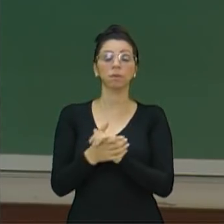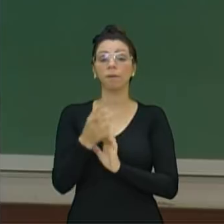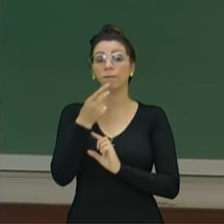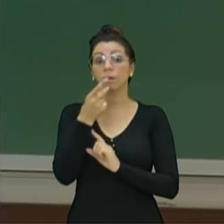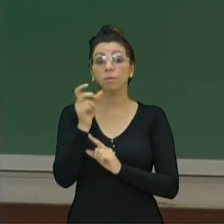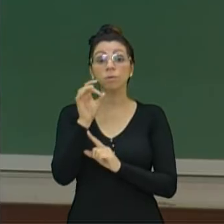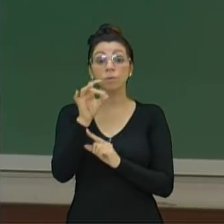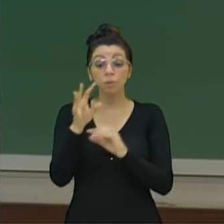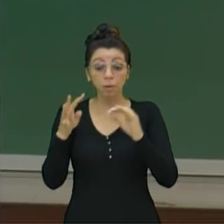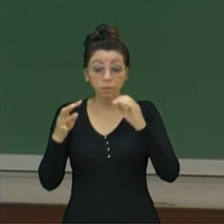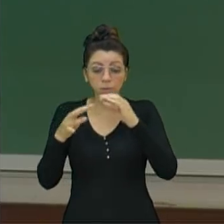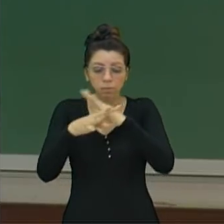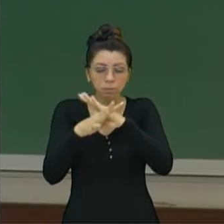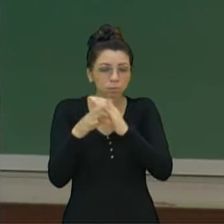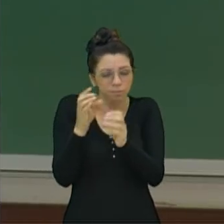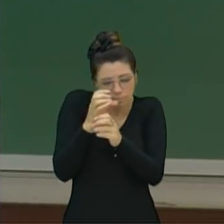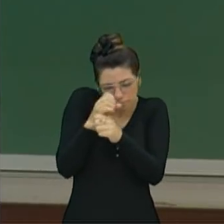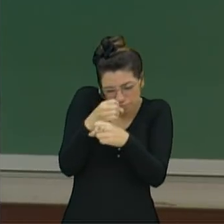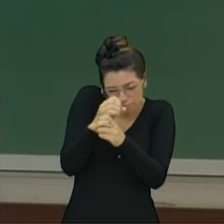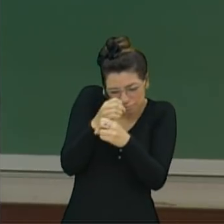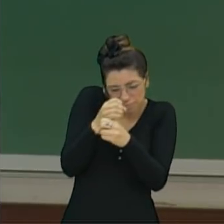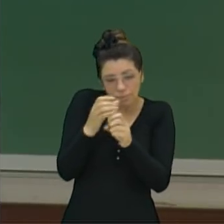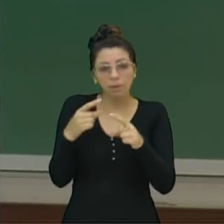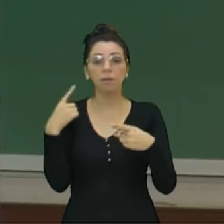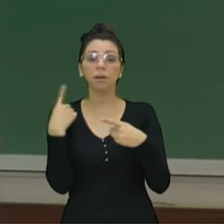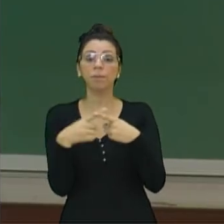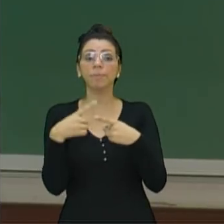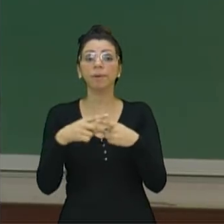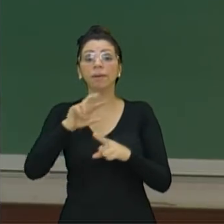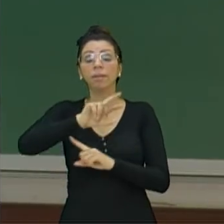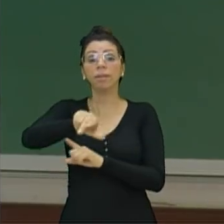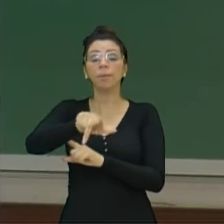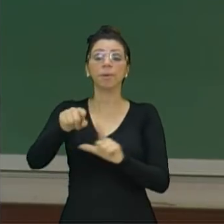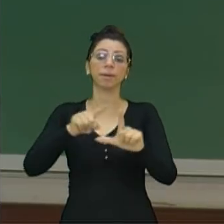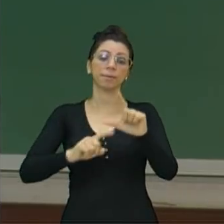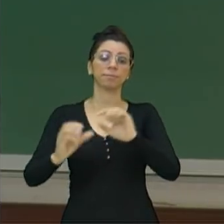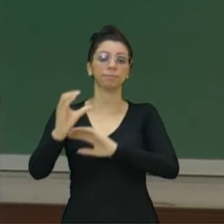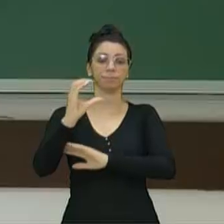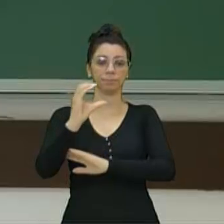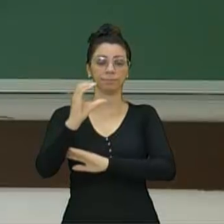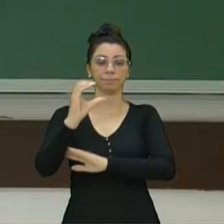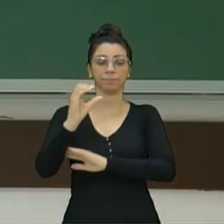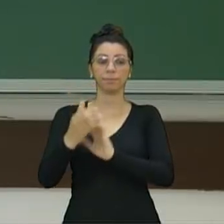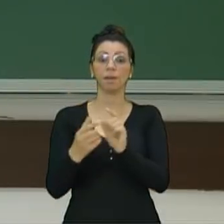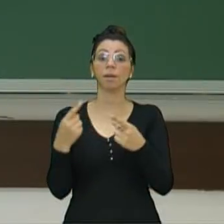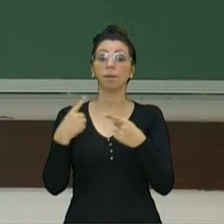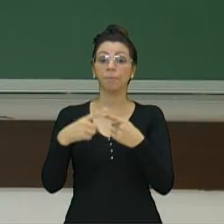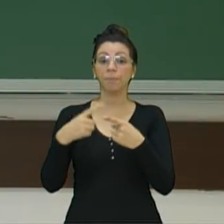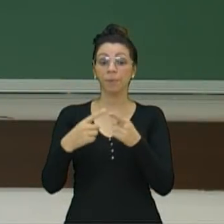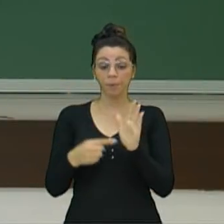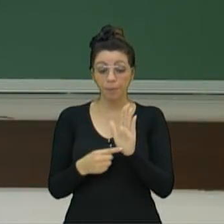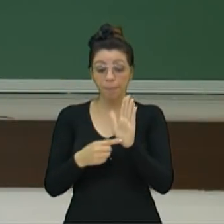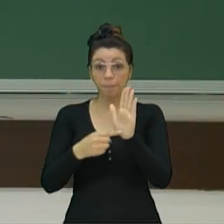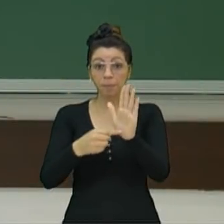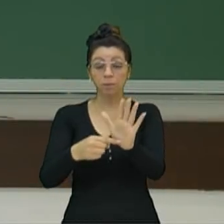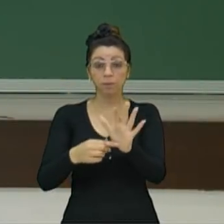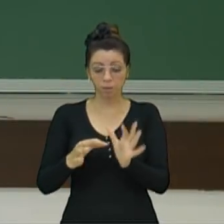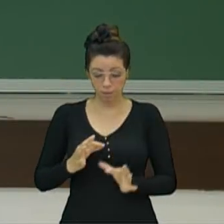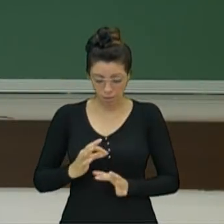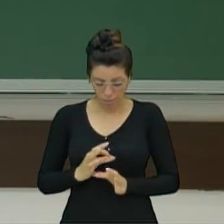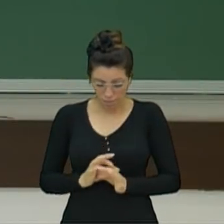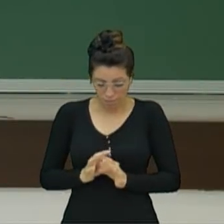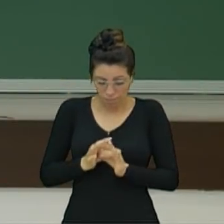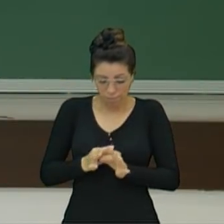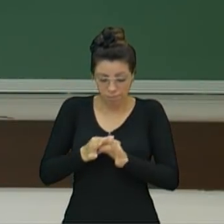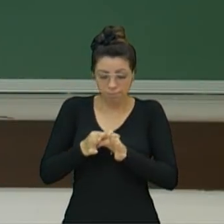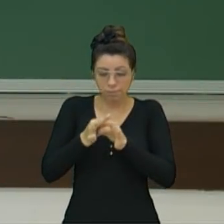do neurônio microscópico. Por que não é a letra C? Porque eu apresentei a medula espinal. A medula